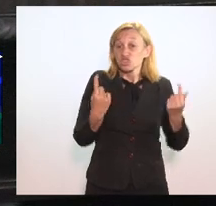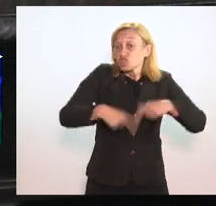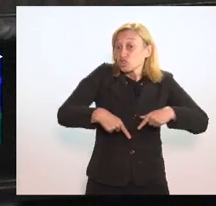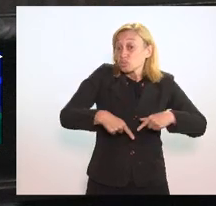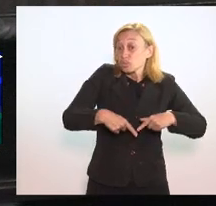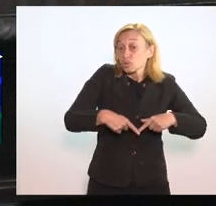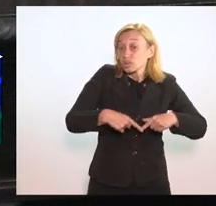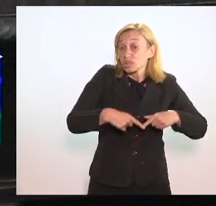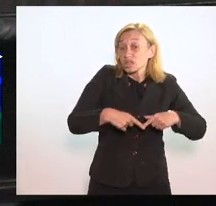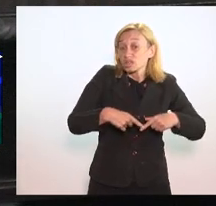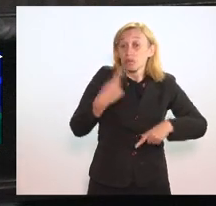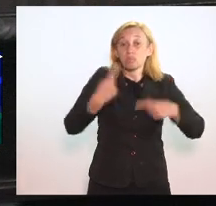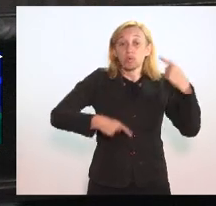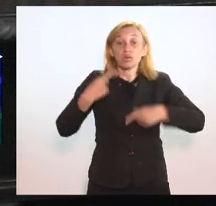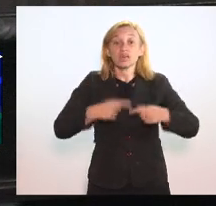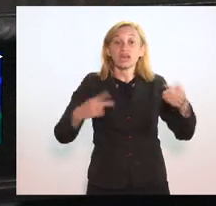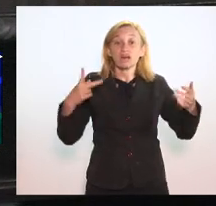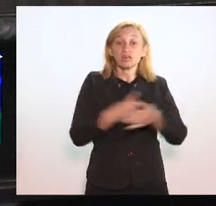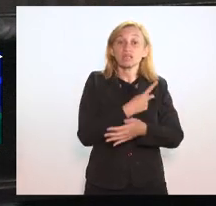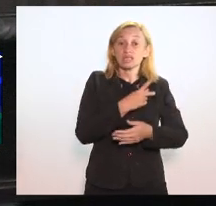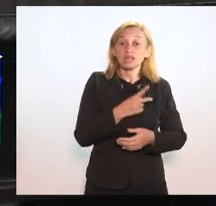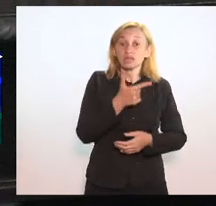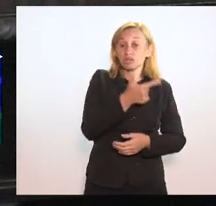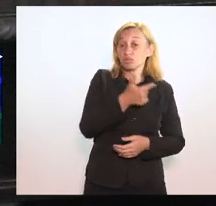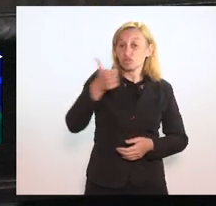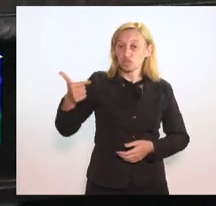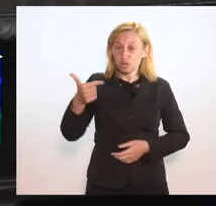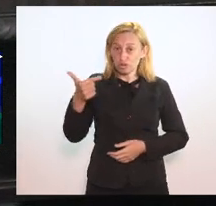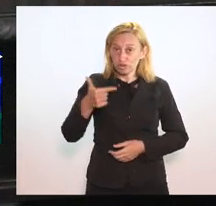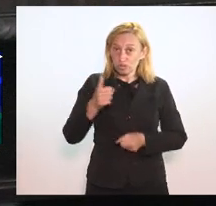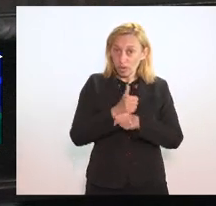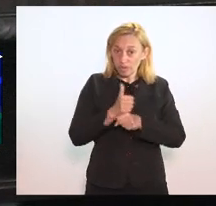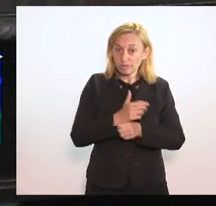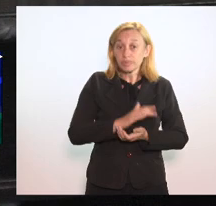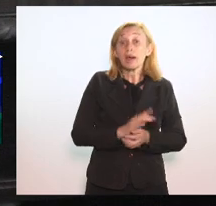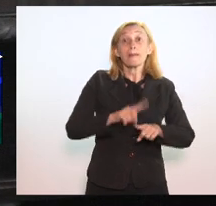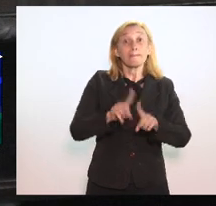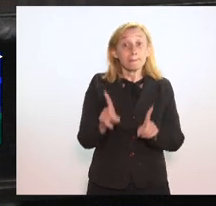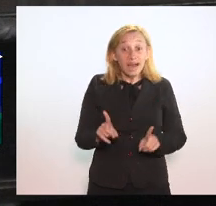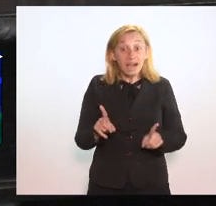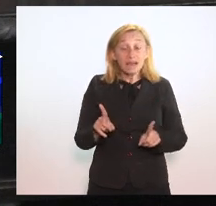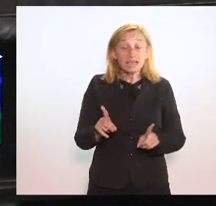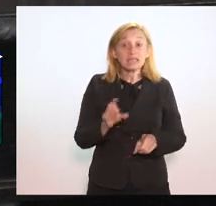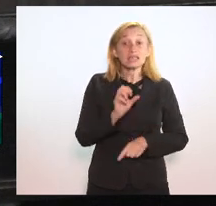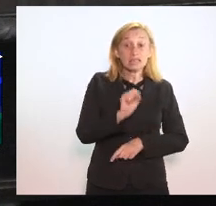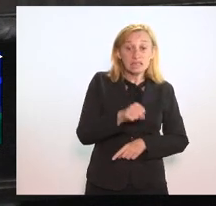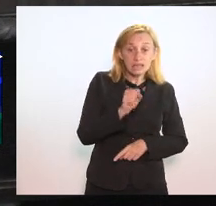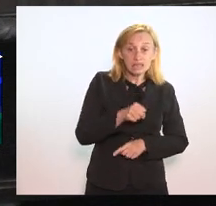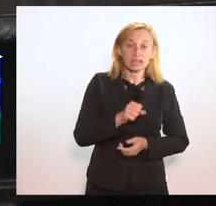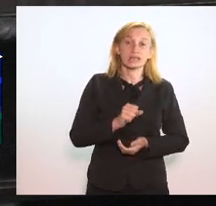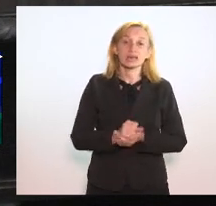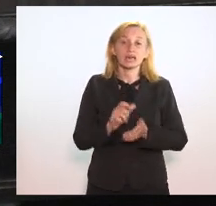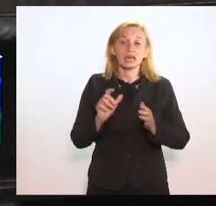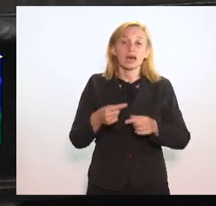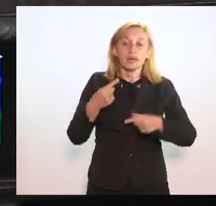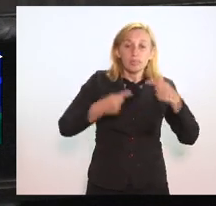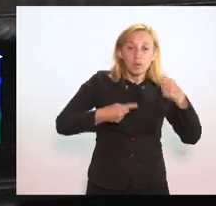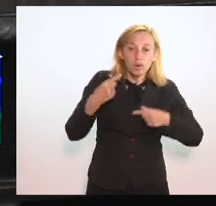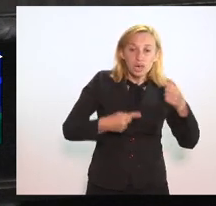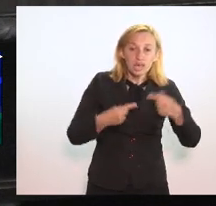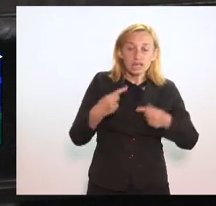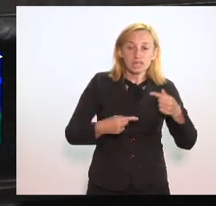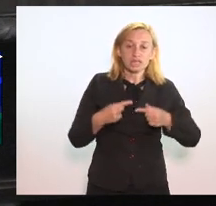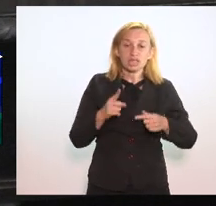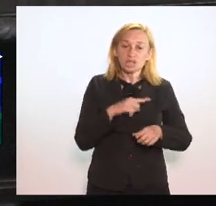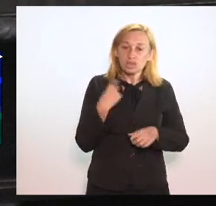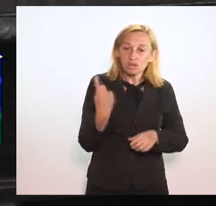eleitorais que aconteceram em 2022 mas é através da política assim que nós